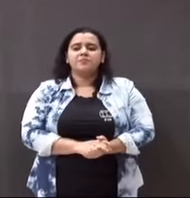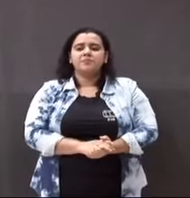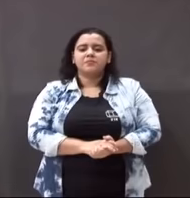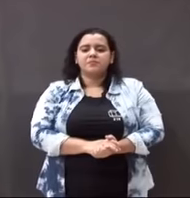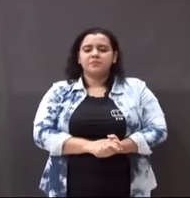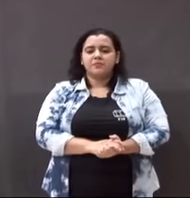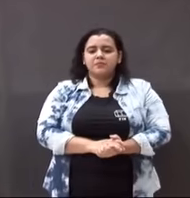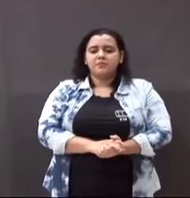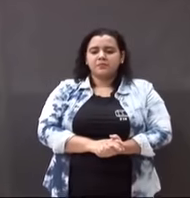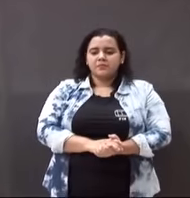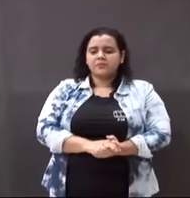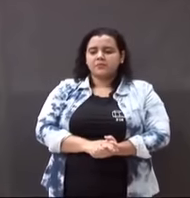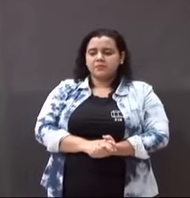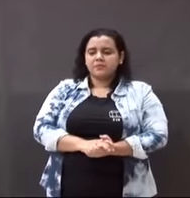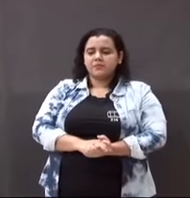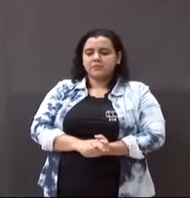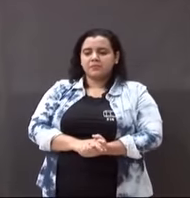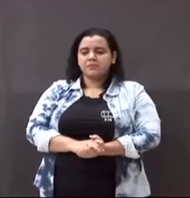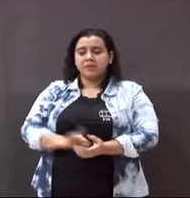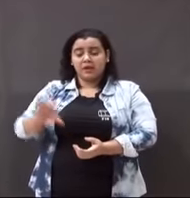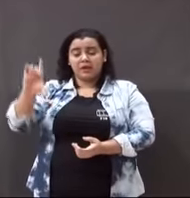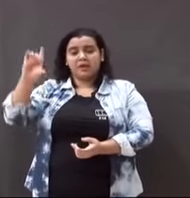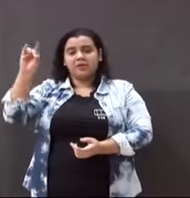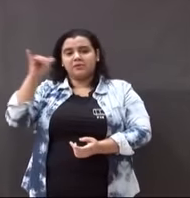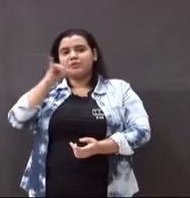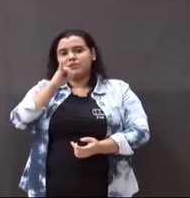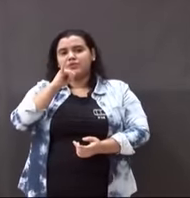Papai falou para mim: Cleito, conte de 1 a 10, porque tem mais alguém.